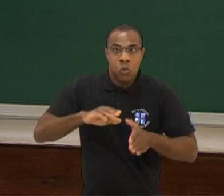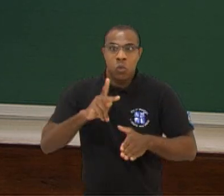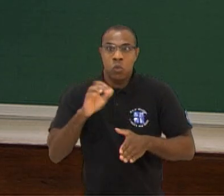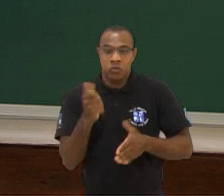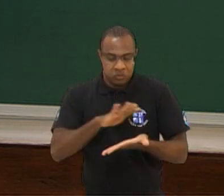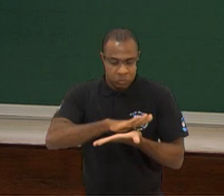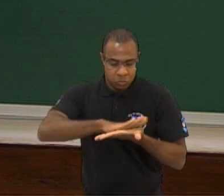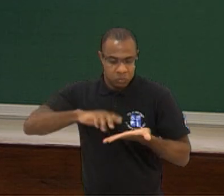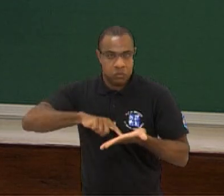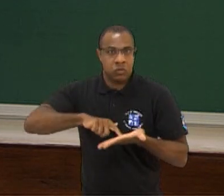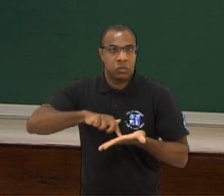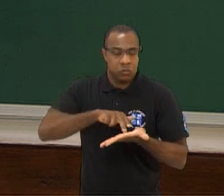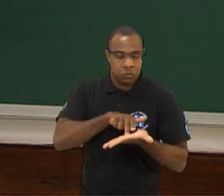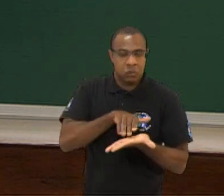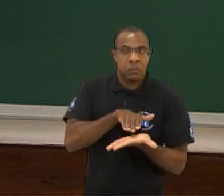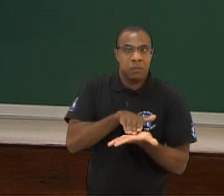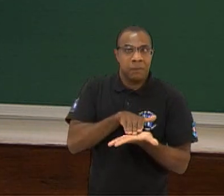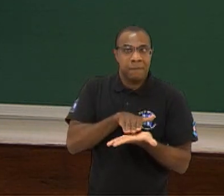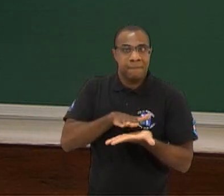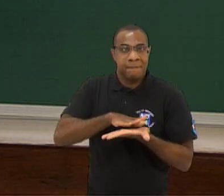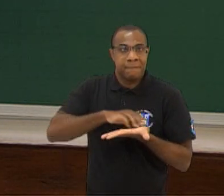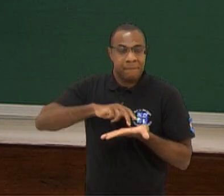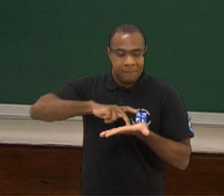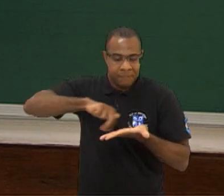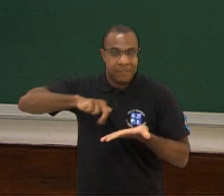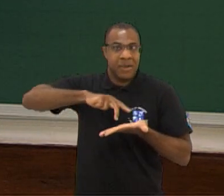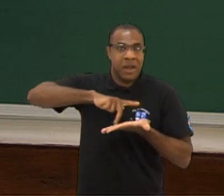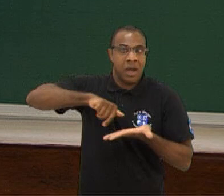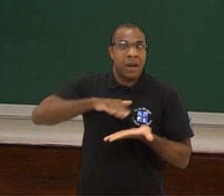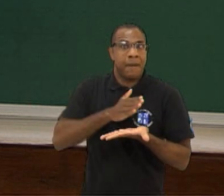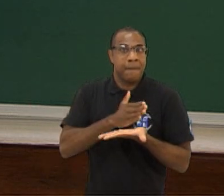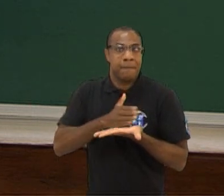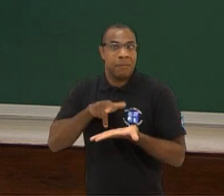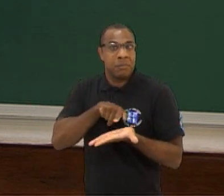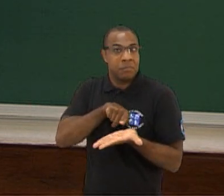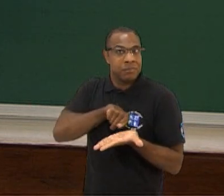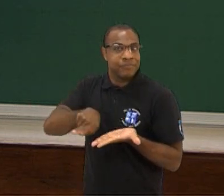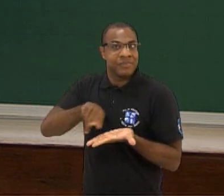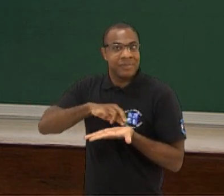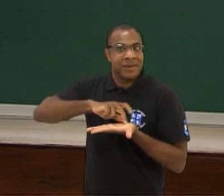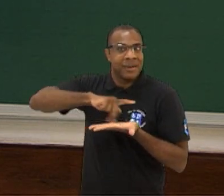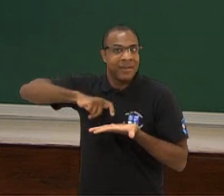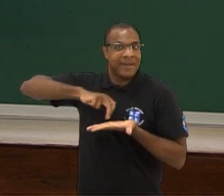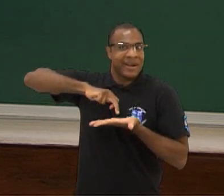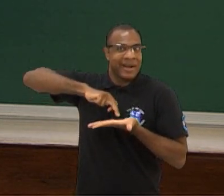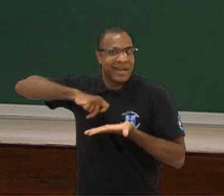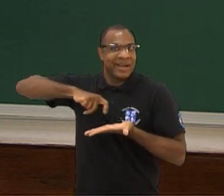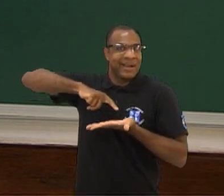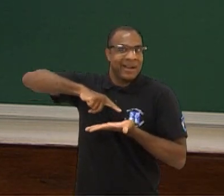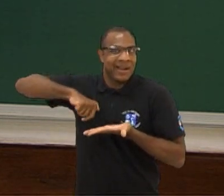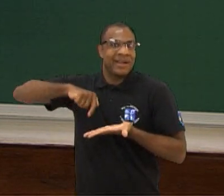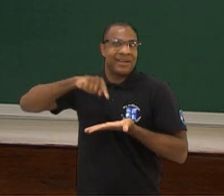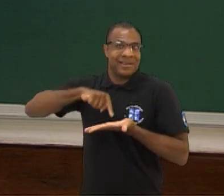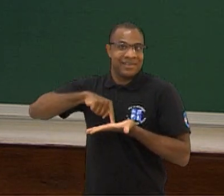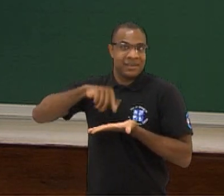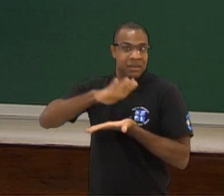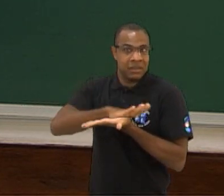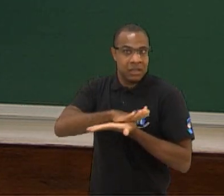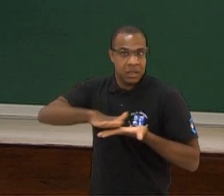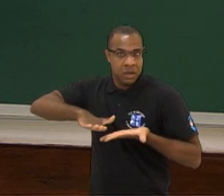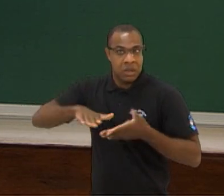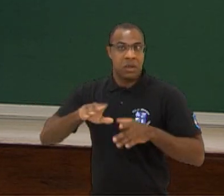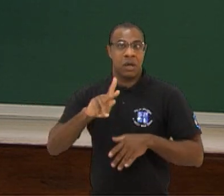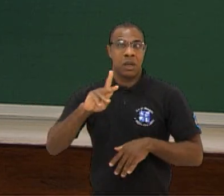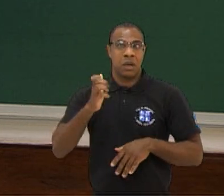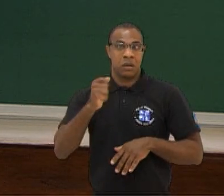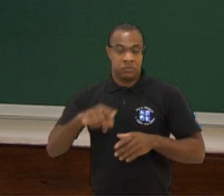para frente. Melhor dizendo, o cavalo, né, o solo empurra o cavalo para frente. Na